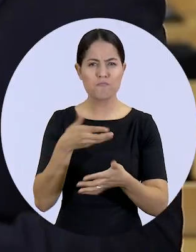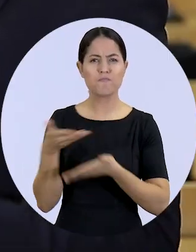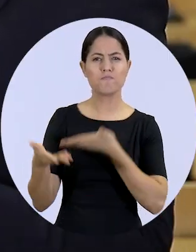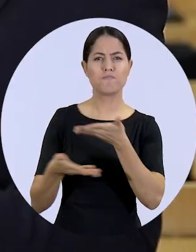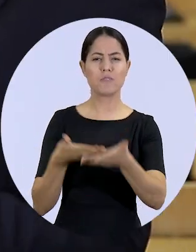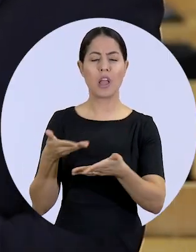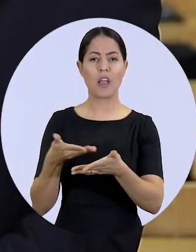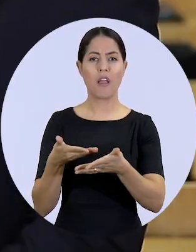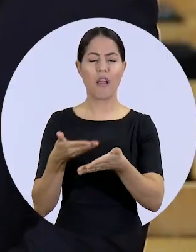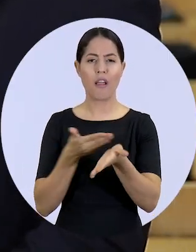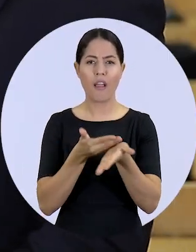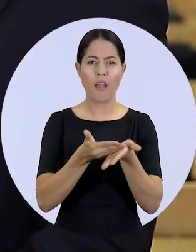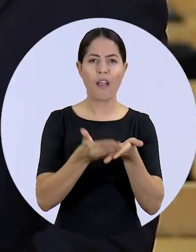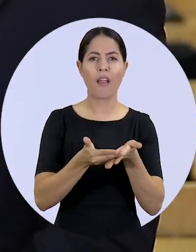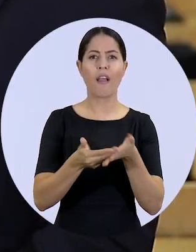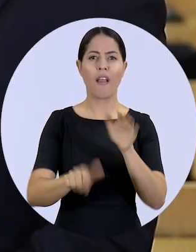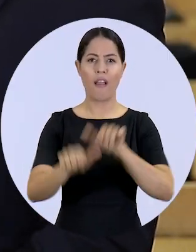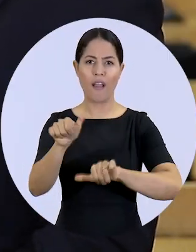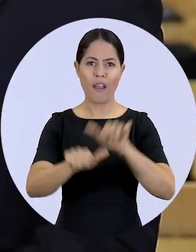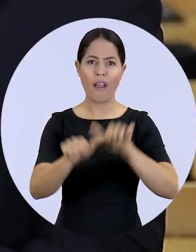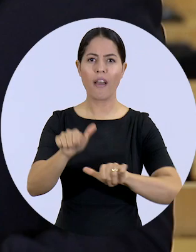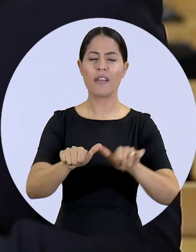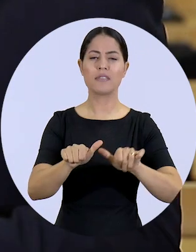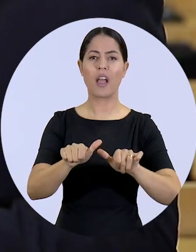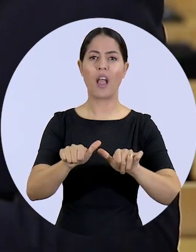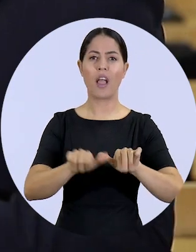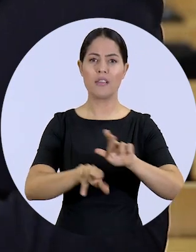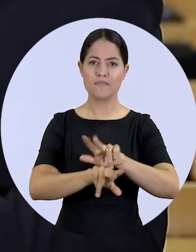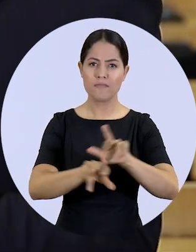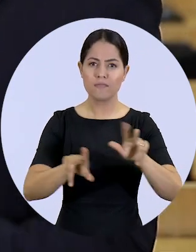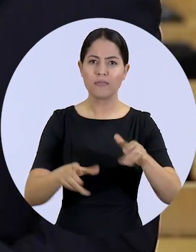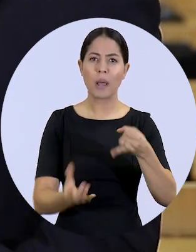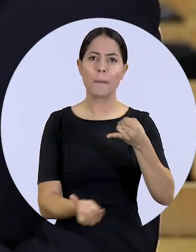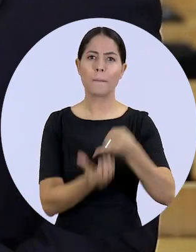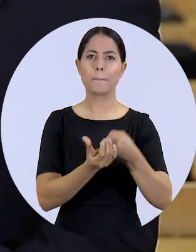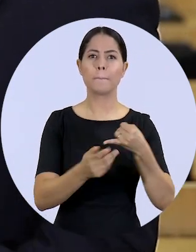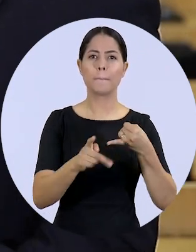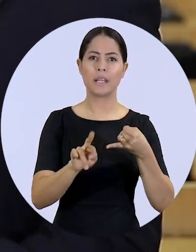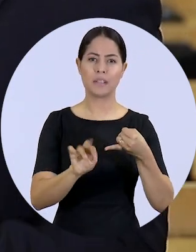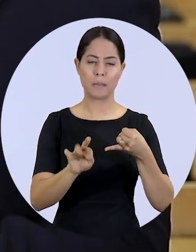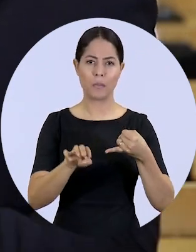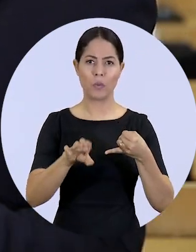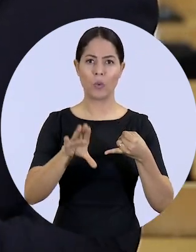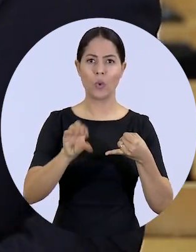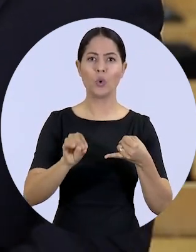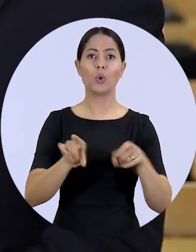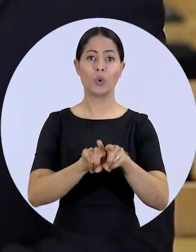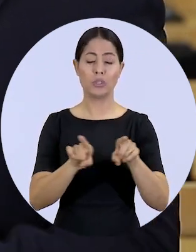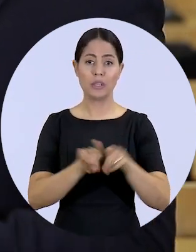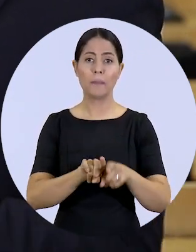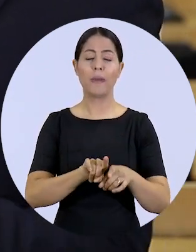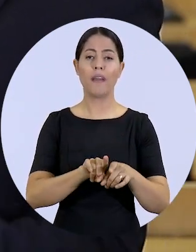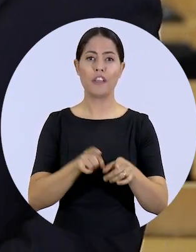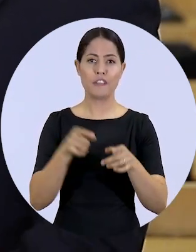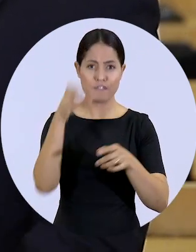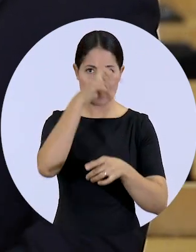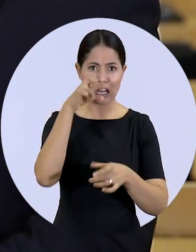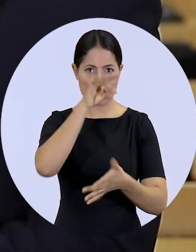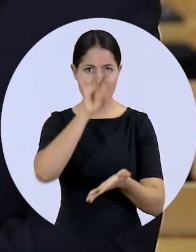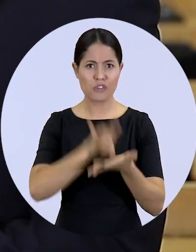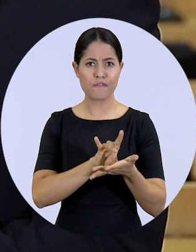rotinas, verificações periódicas do patrimônio dos funcionários, uma obrigação séria de que os funcionários informem os seus rendimentos,